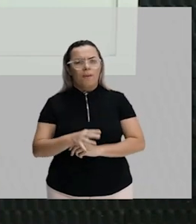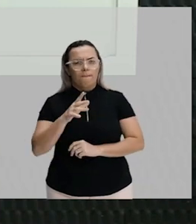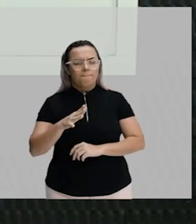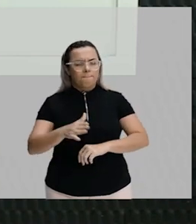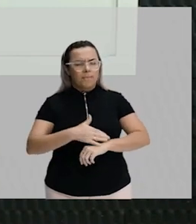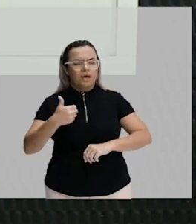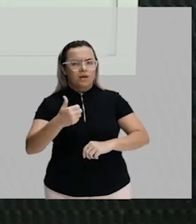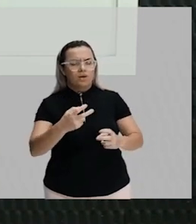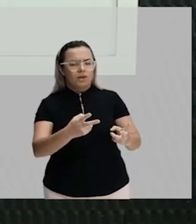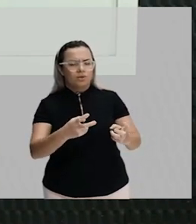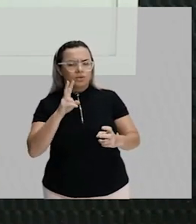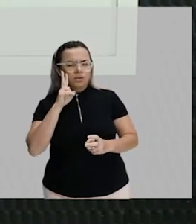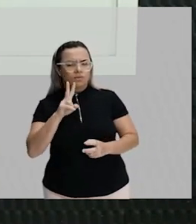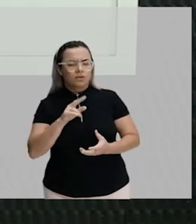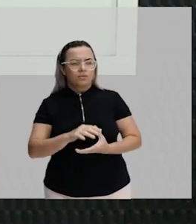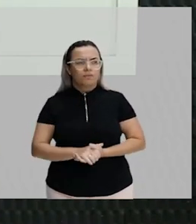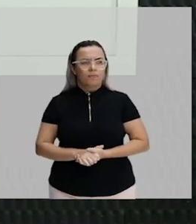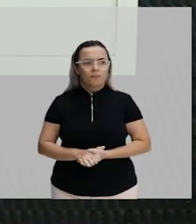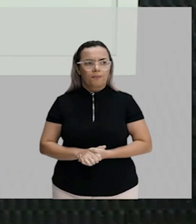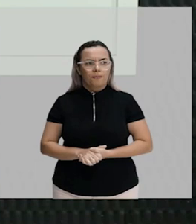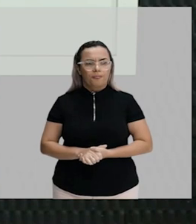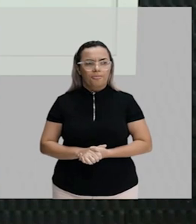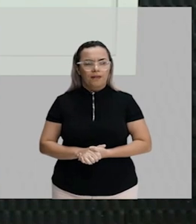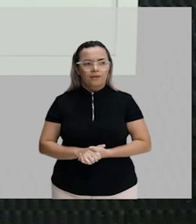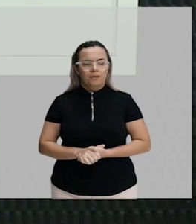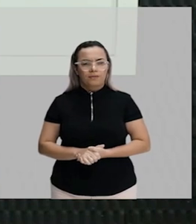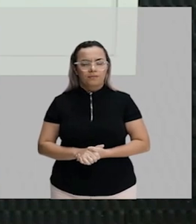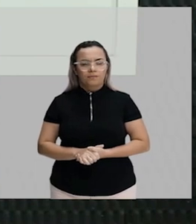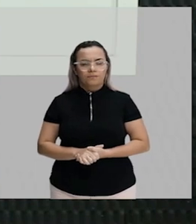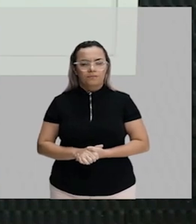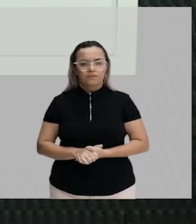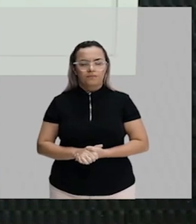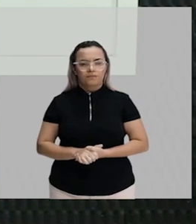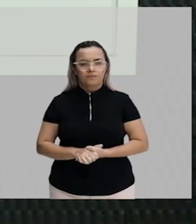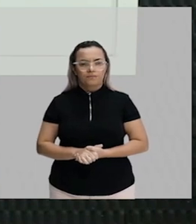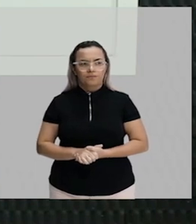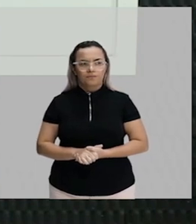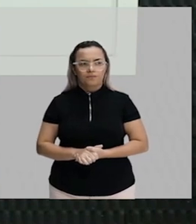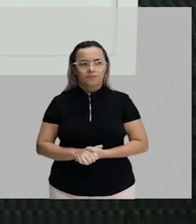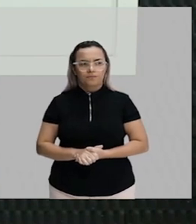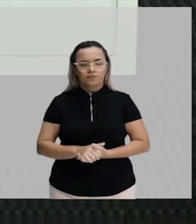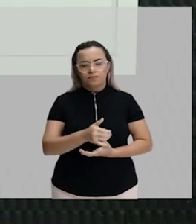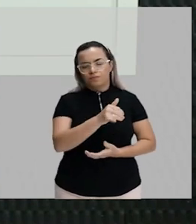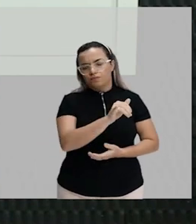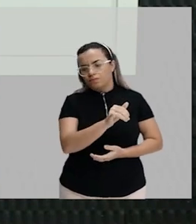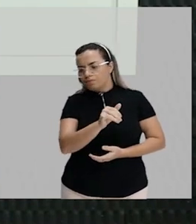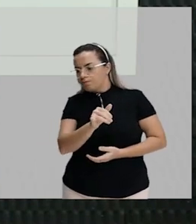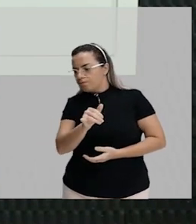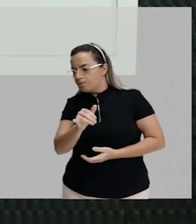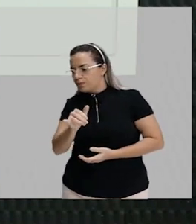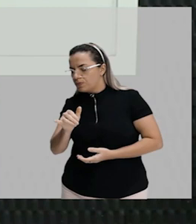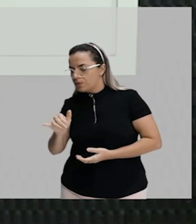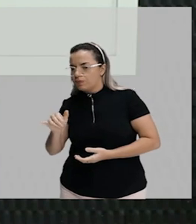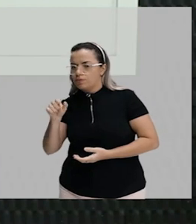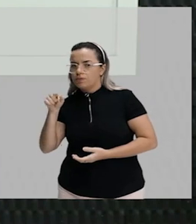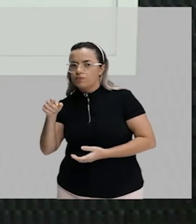fazendo isso então internamente logicamente ele vai seguir esse caminho apontando